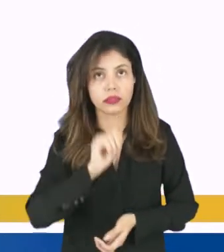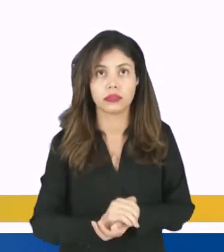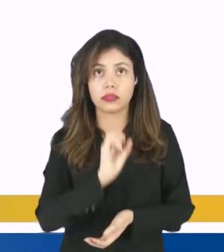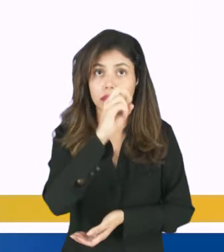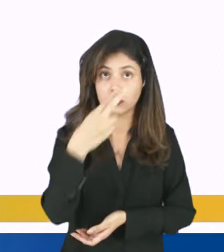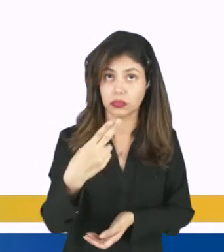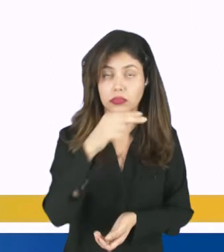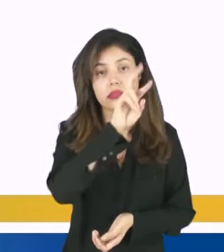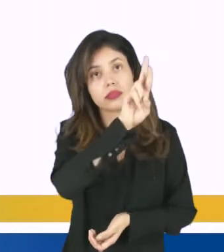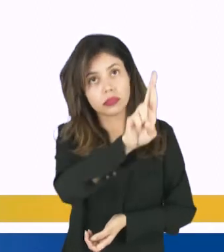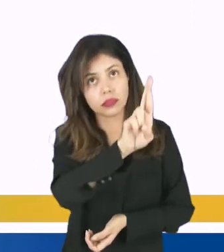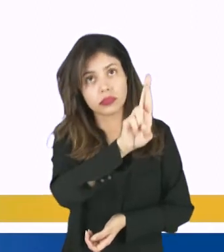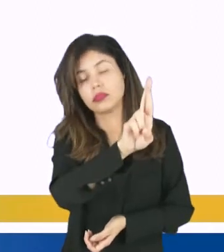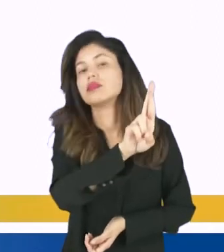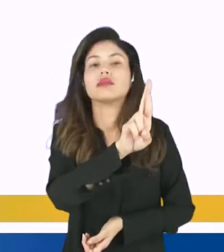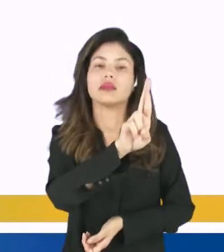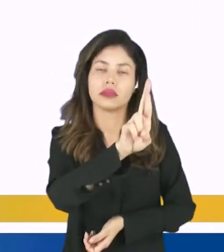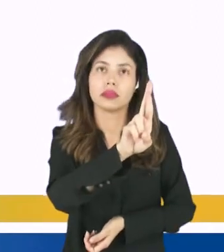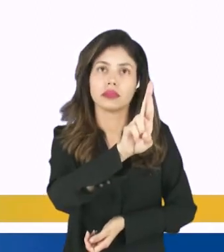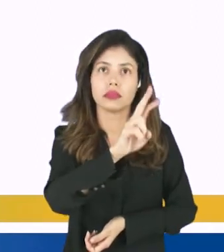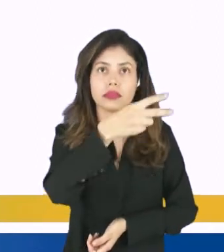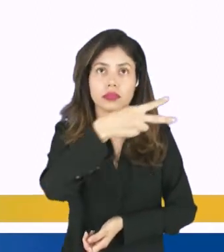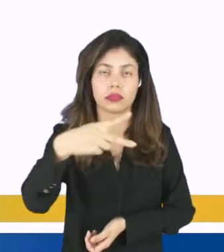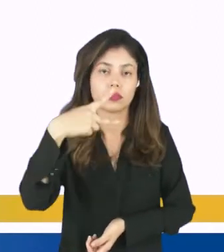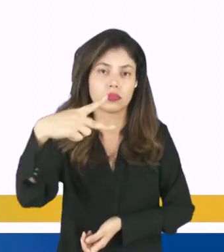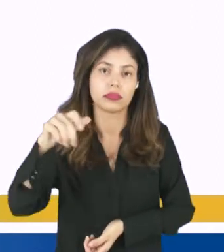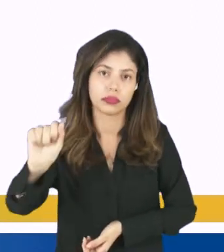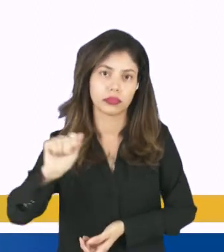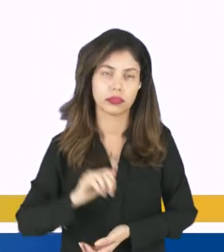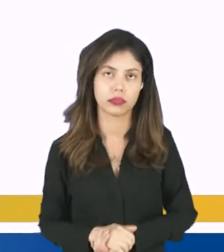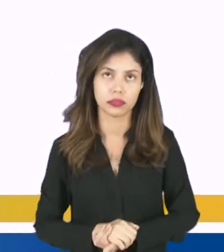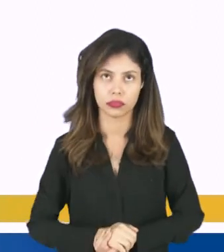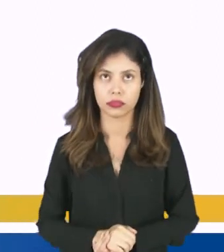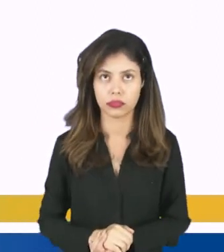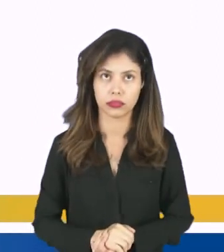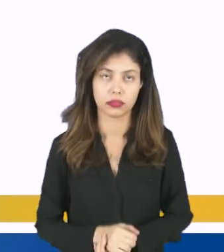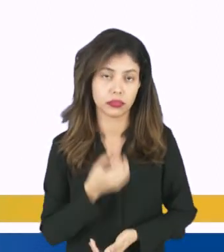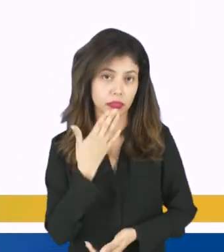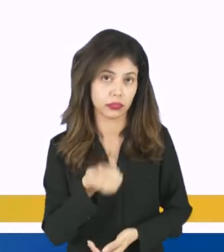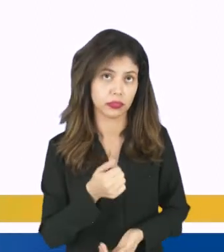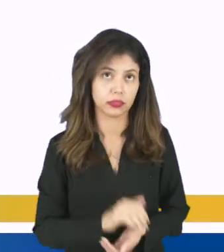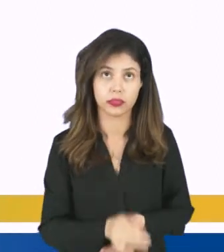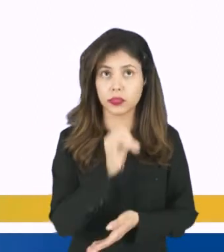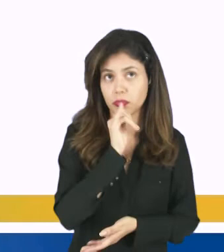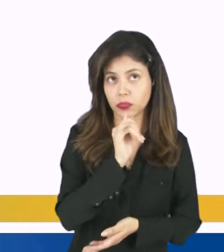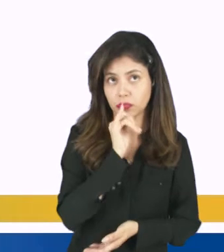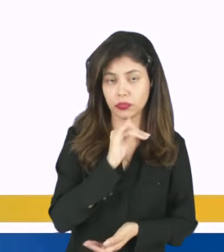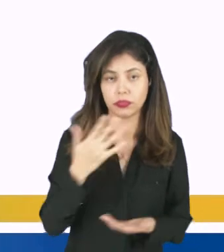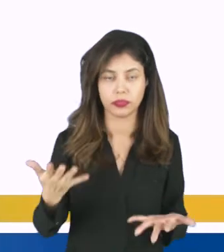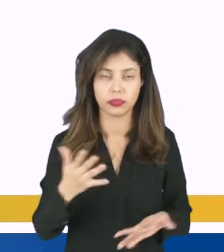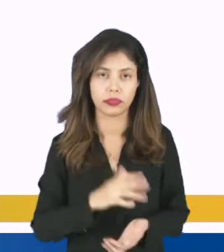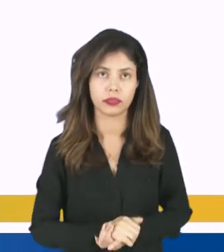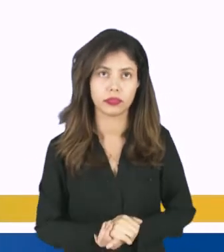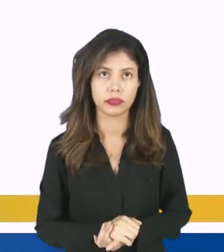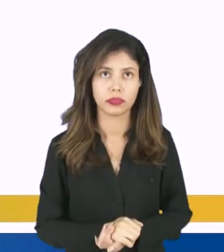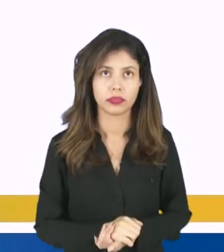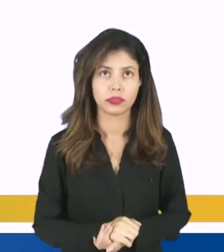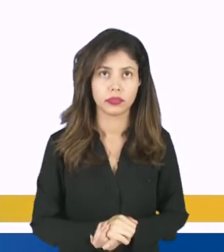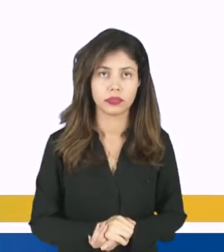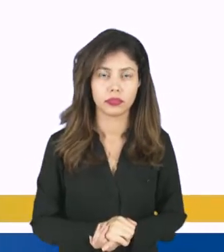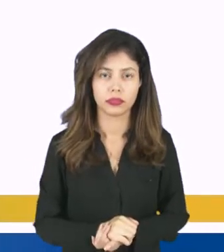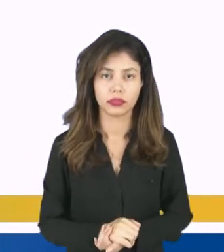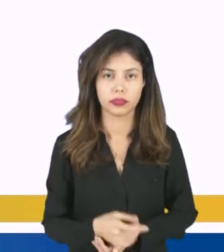2 vem do binômio. Tudo bem? Então, substituindo esses valores no polinômio, nós vamos ter a seguinte